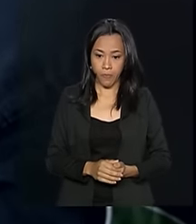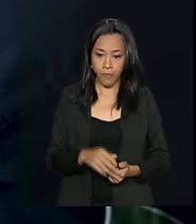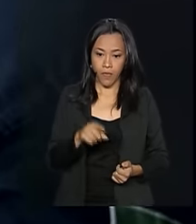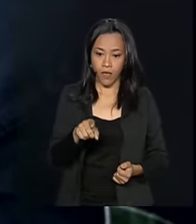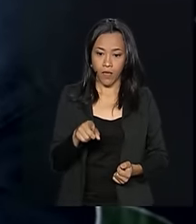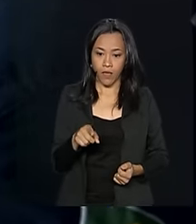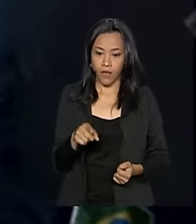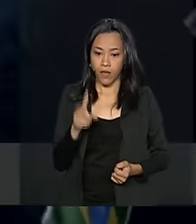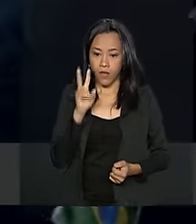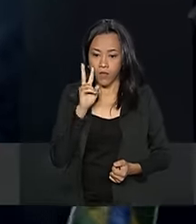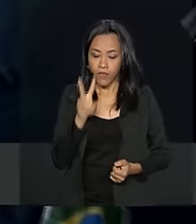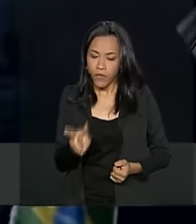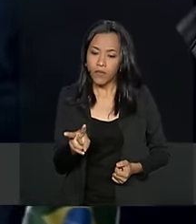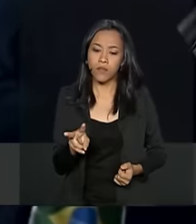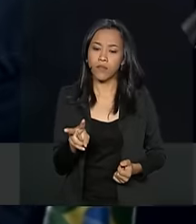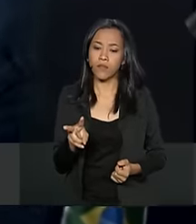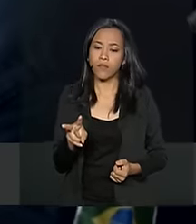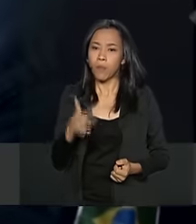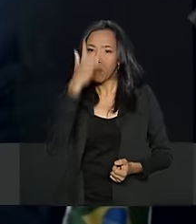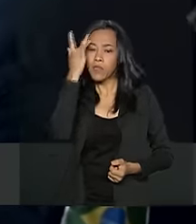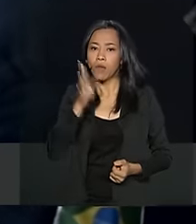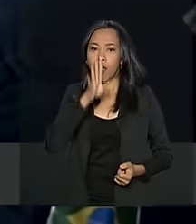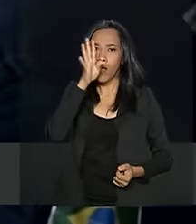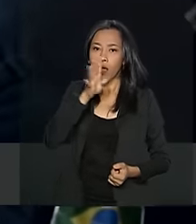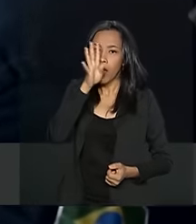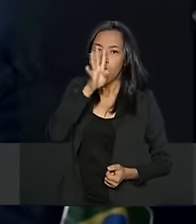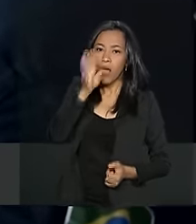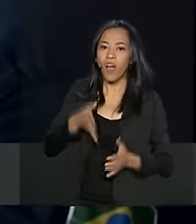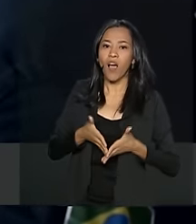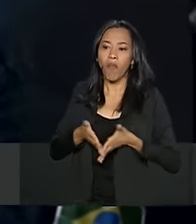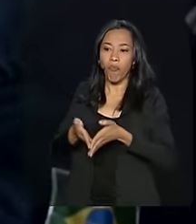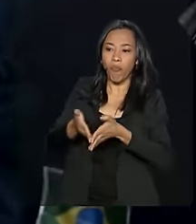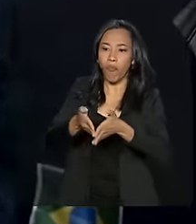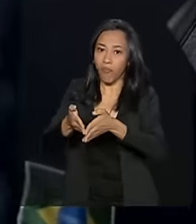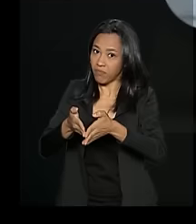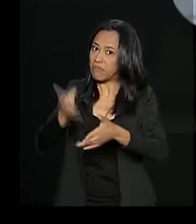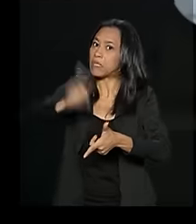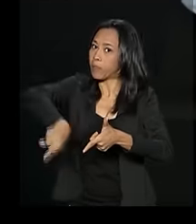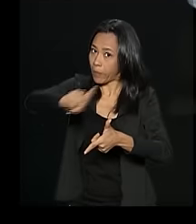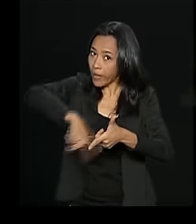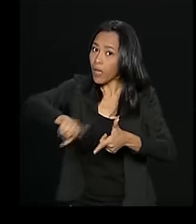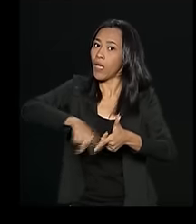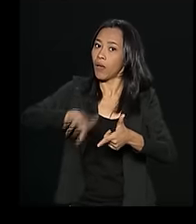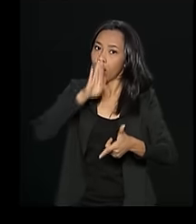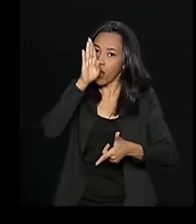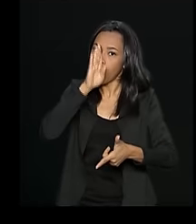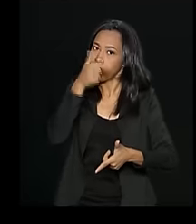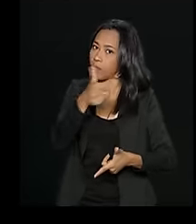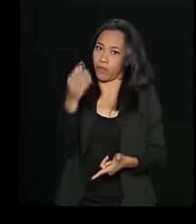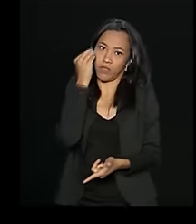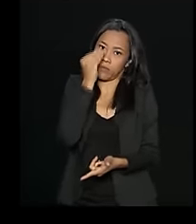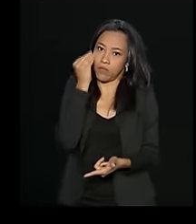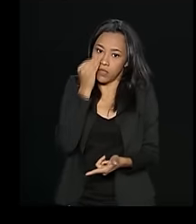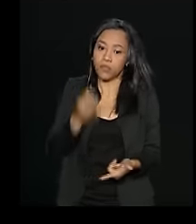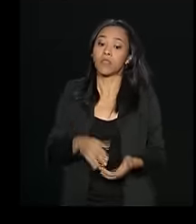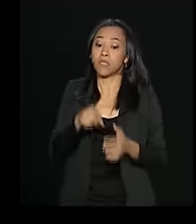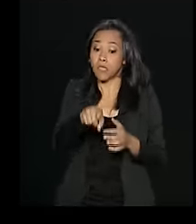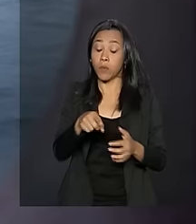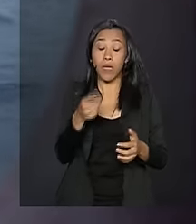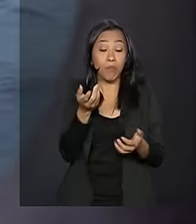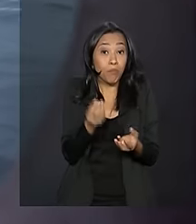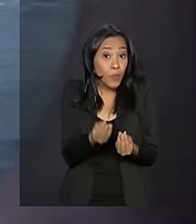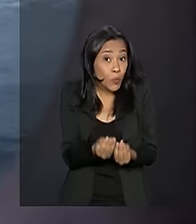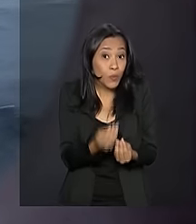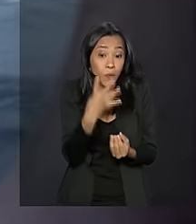vir um velejador, aquele aventureiro, querer fazer uma coisa dessa que pode dar problema. São 40 horas de mar